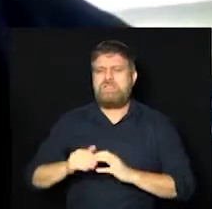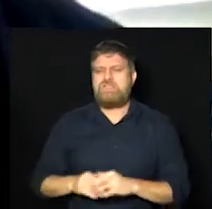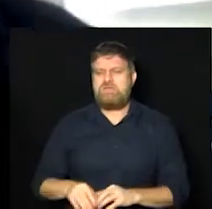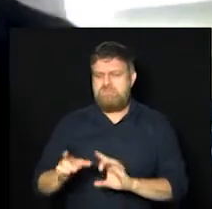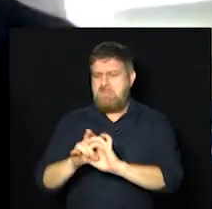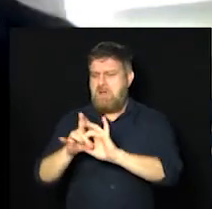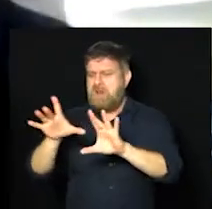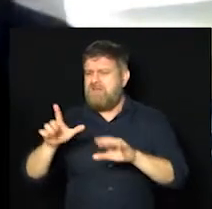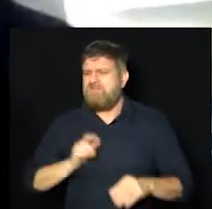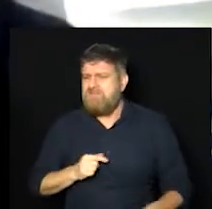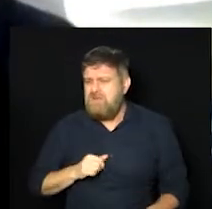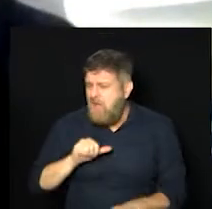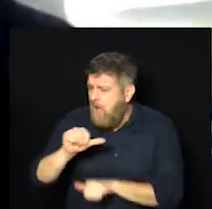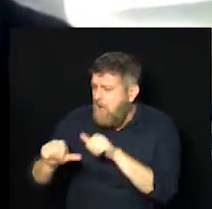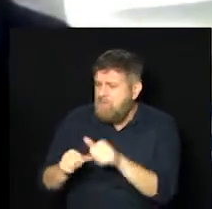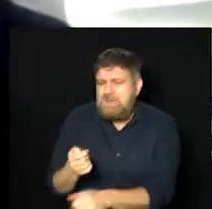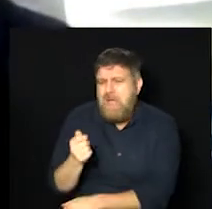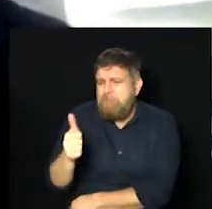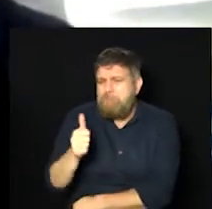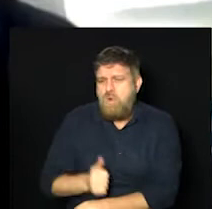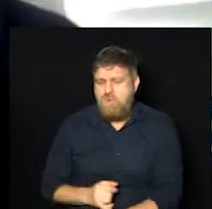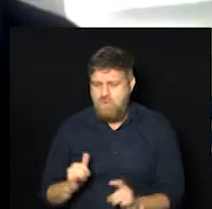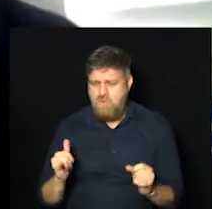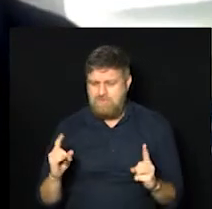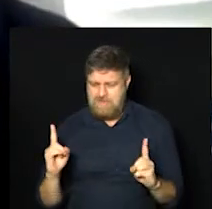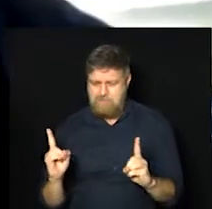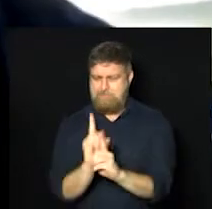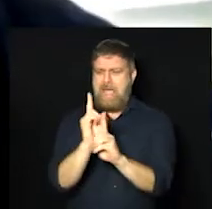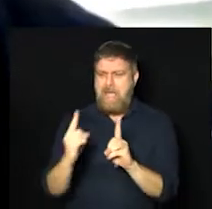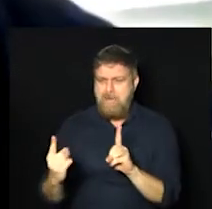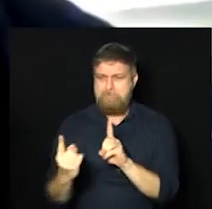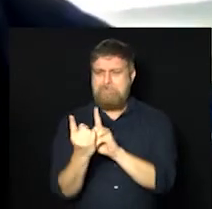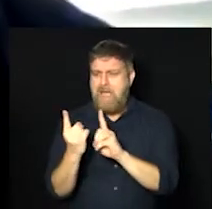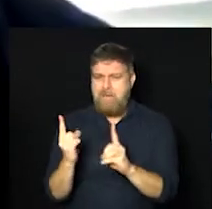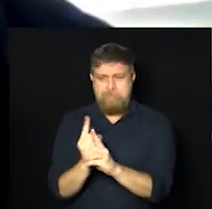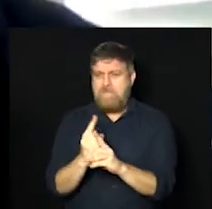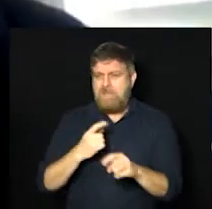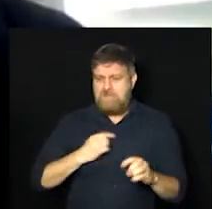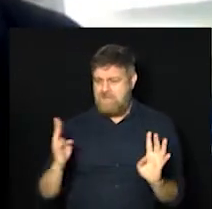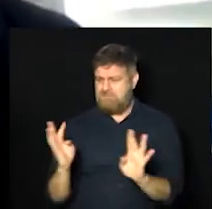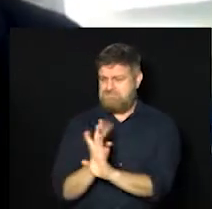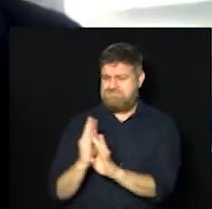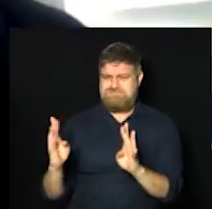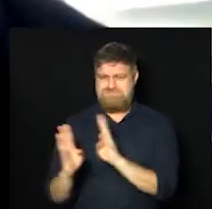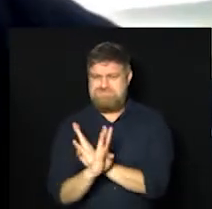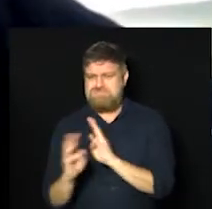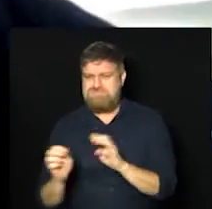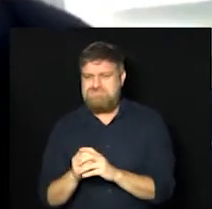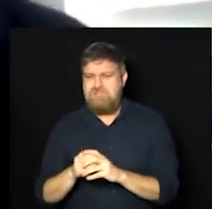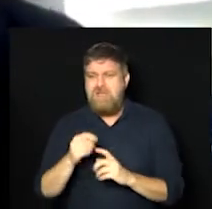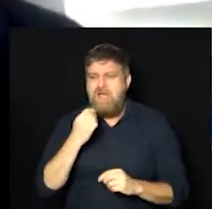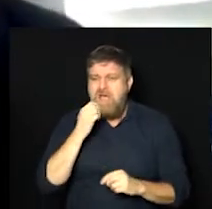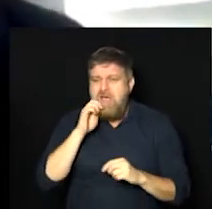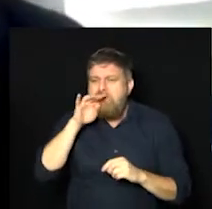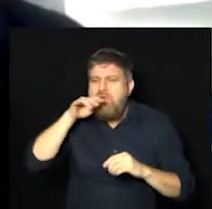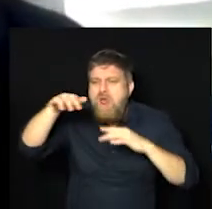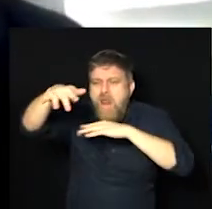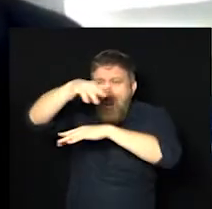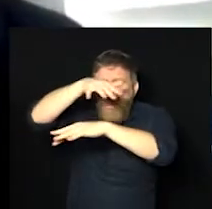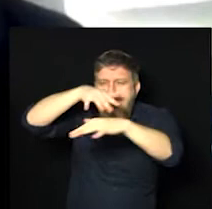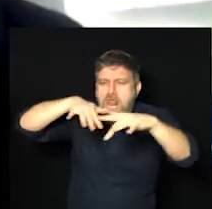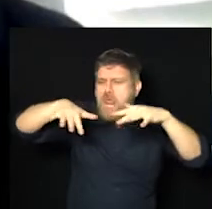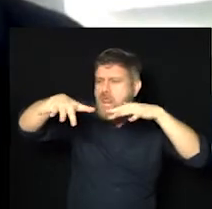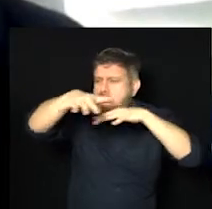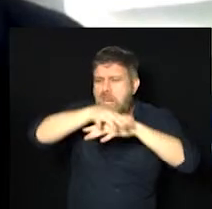Para mim, muda muito pouco. O contato é próximo. A contaminação é por partículas. Então, você vai ter, a todo momento,